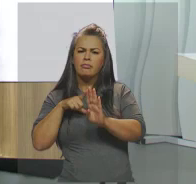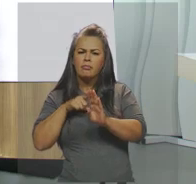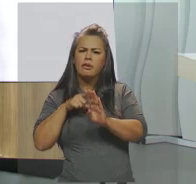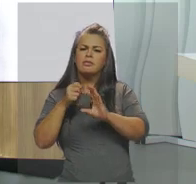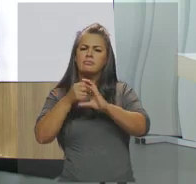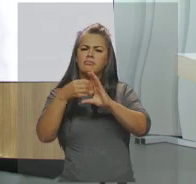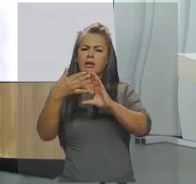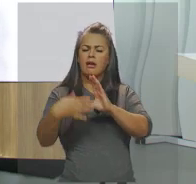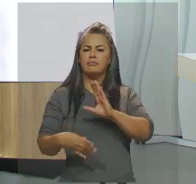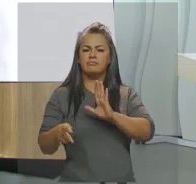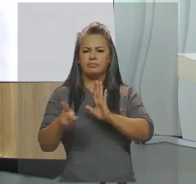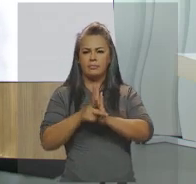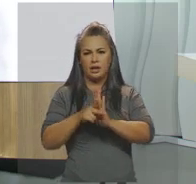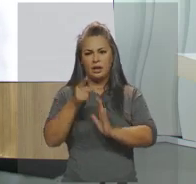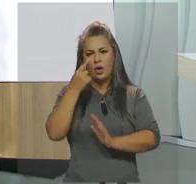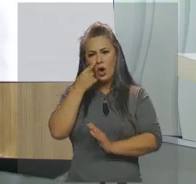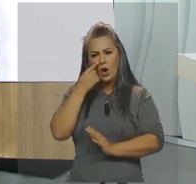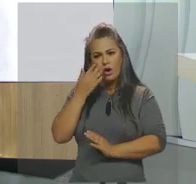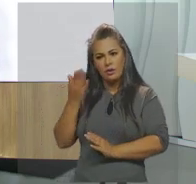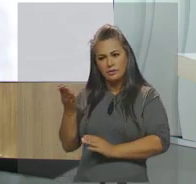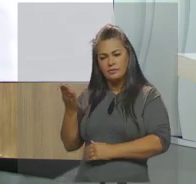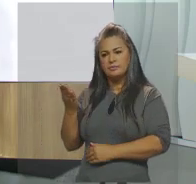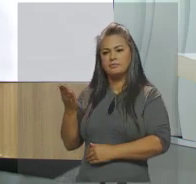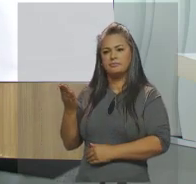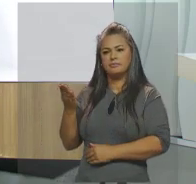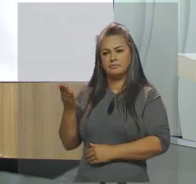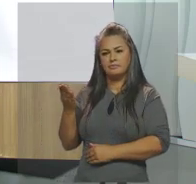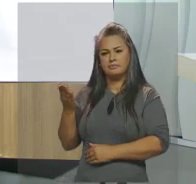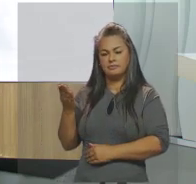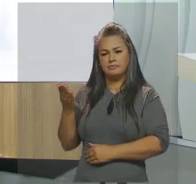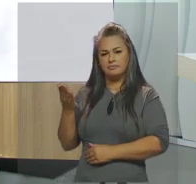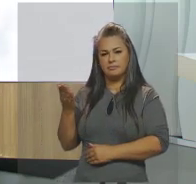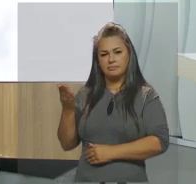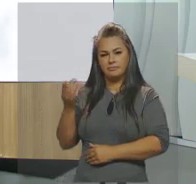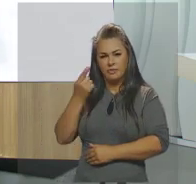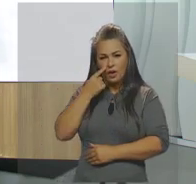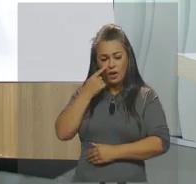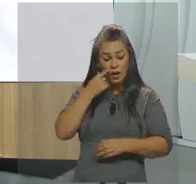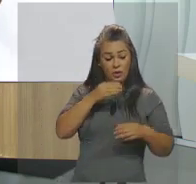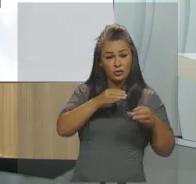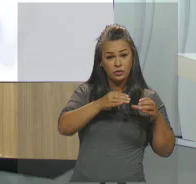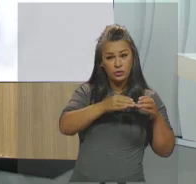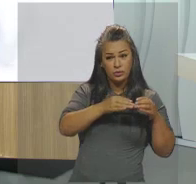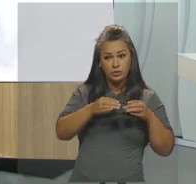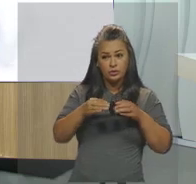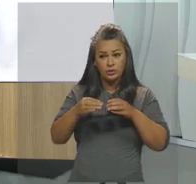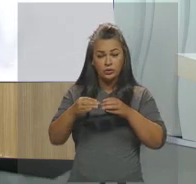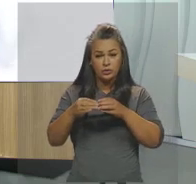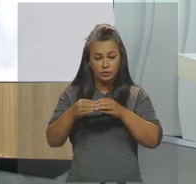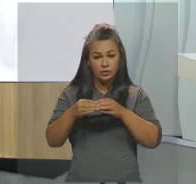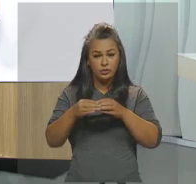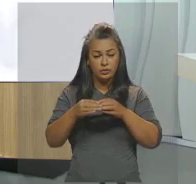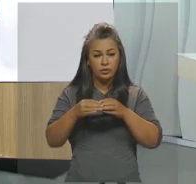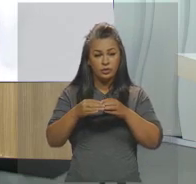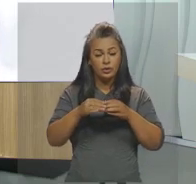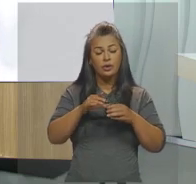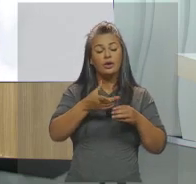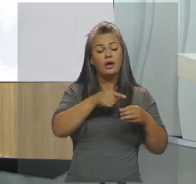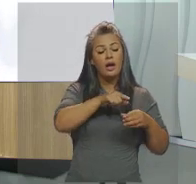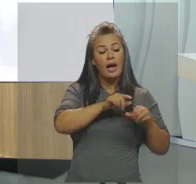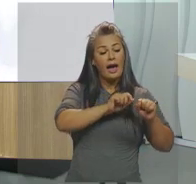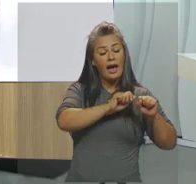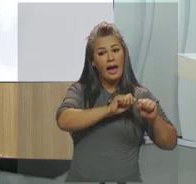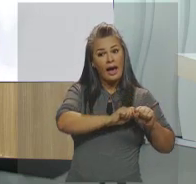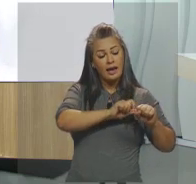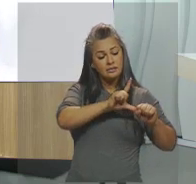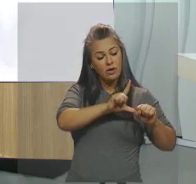azinho, bezão, bezinho, esses dois, então, pares de genes, azão, azinho e